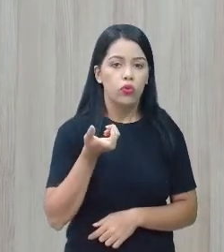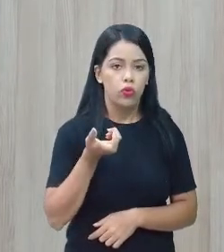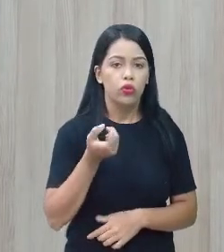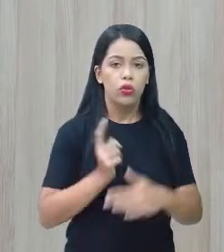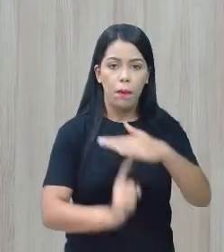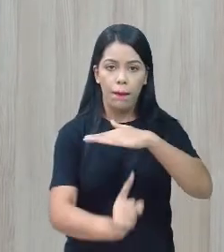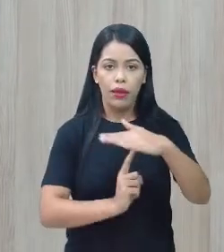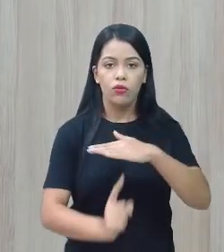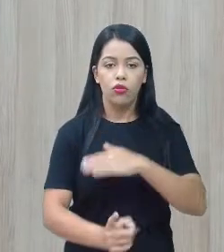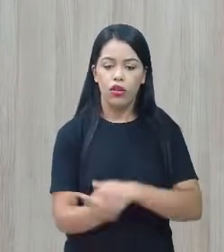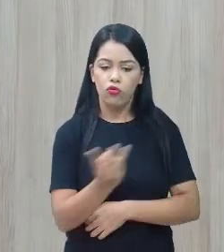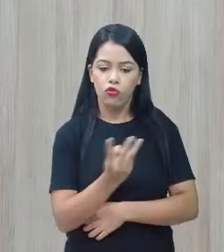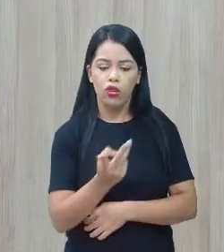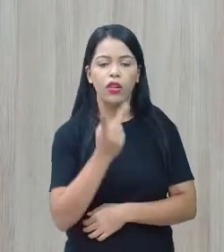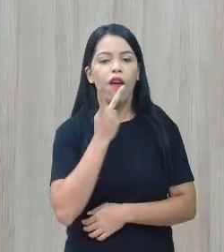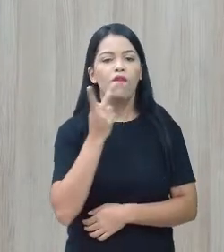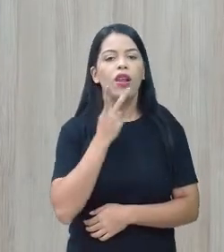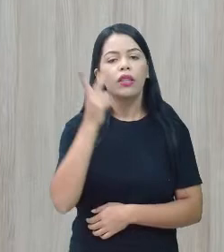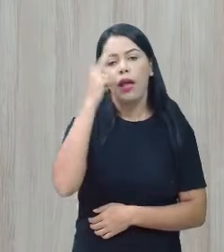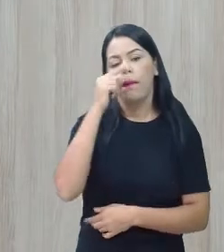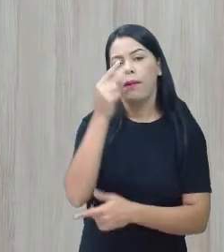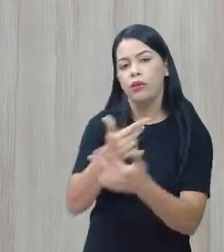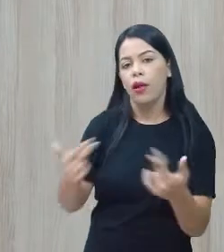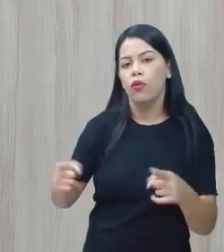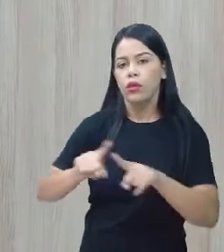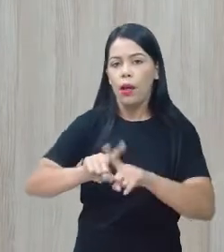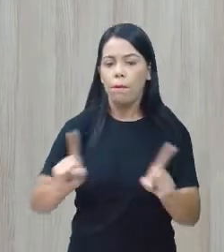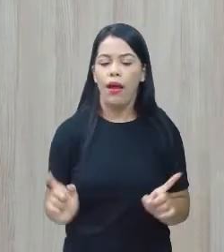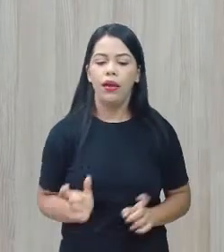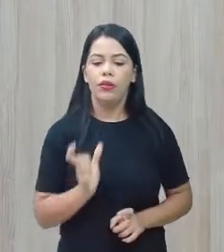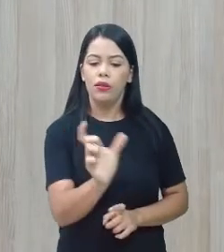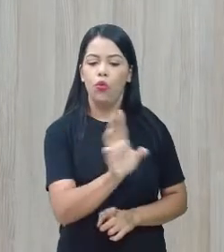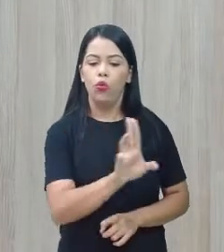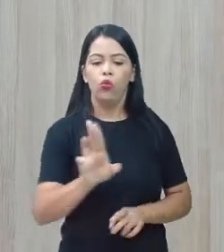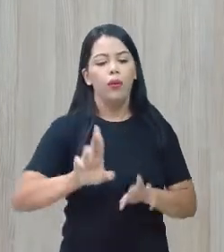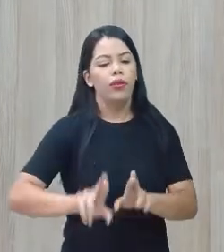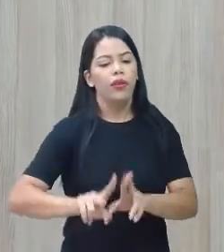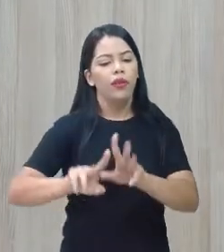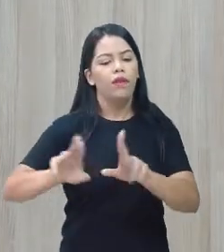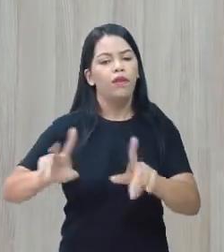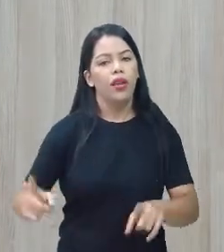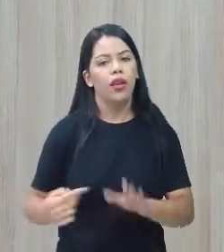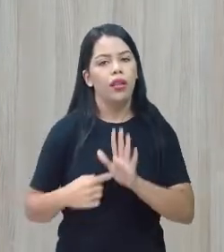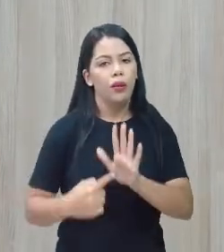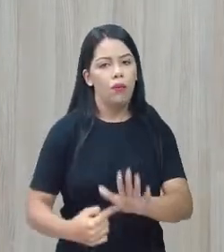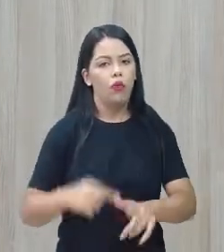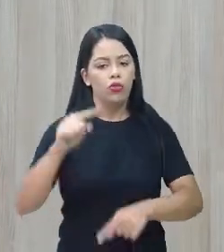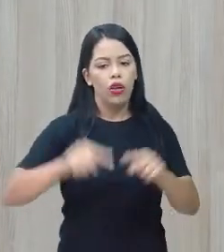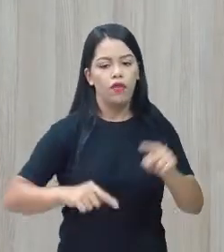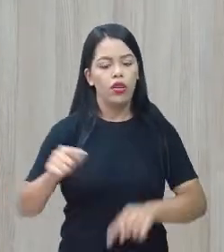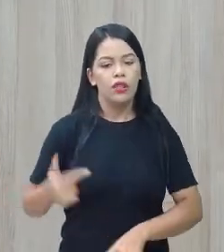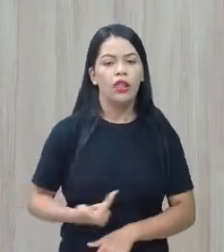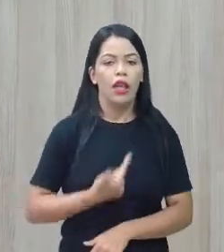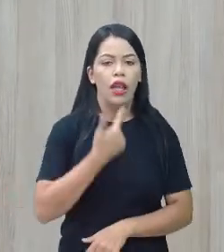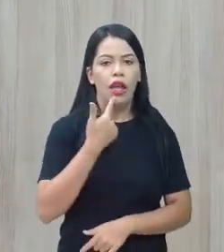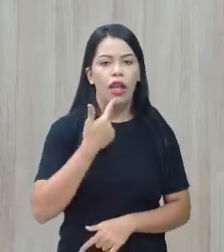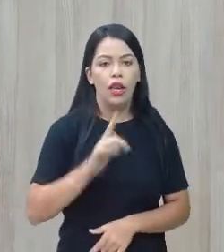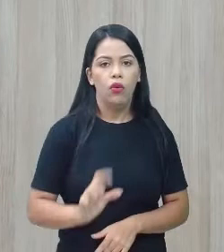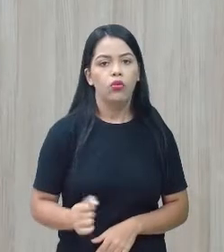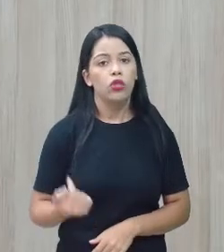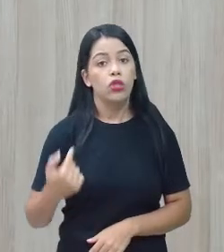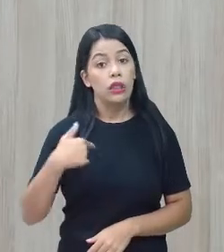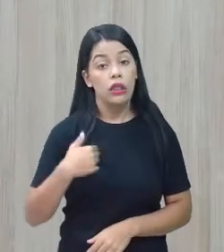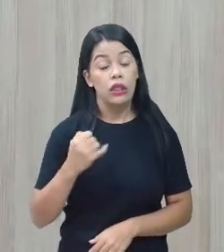variações distintas, com nomes diferentes, mostrando a variação linguística. Eu, se fosse servir, serviria, claro, a mesma